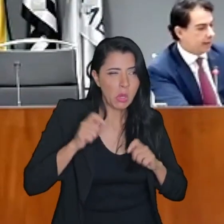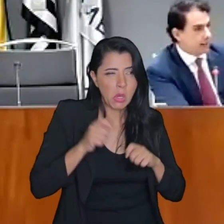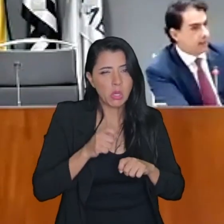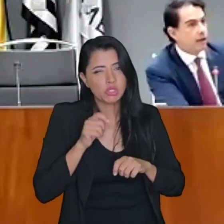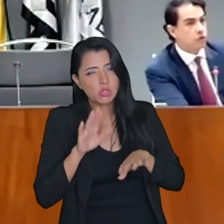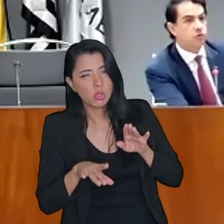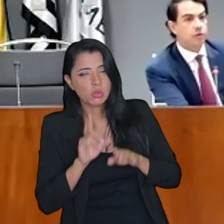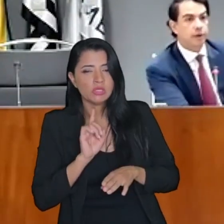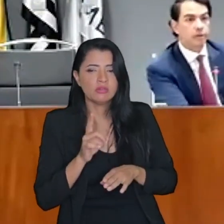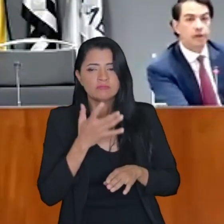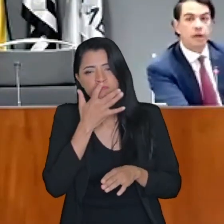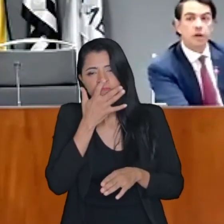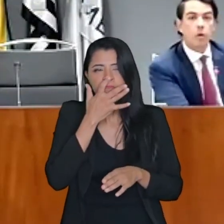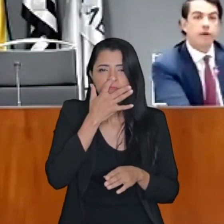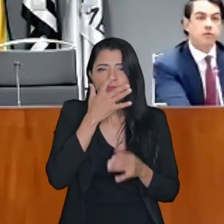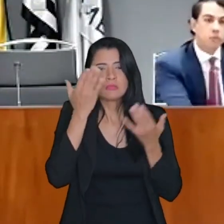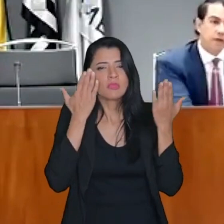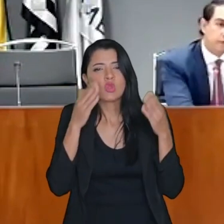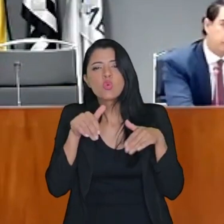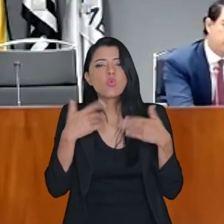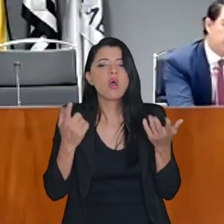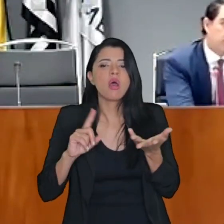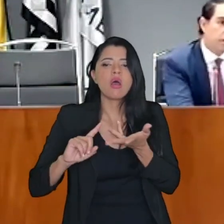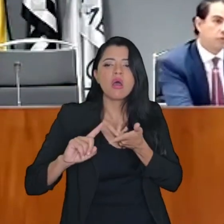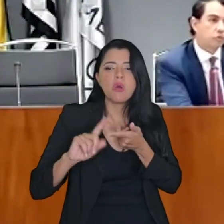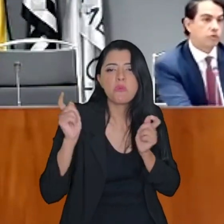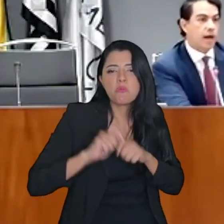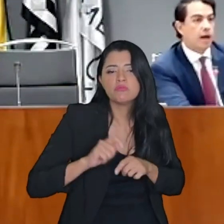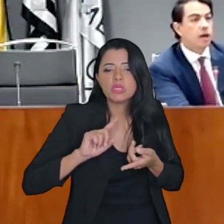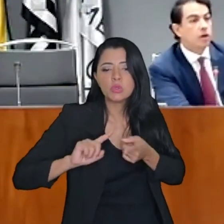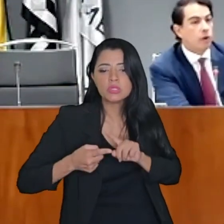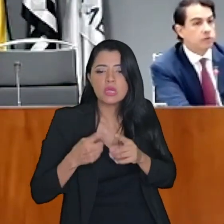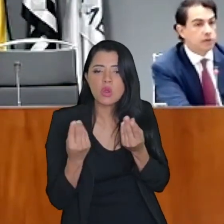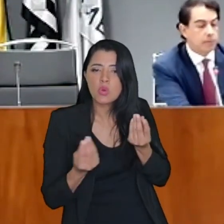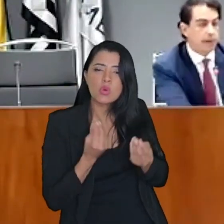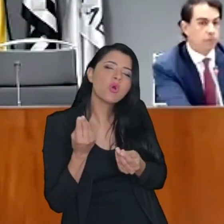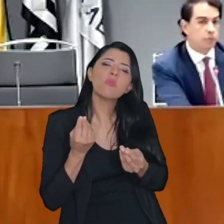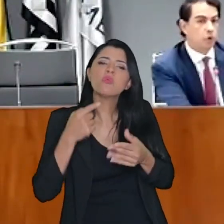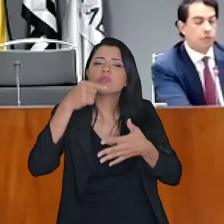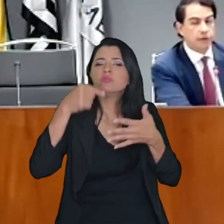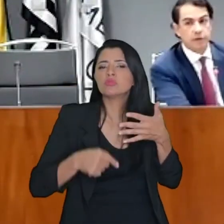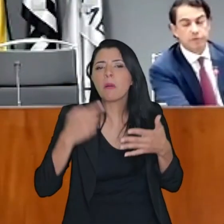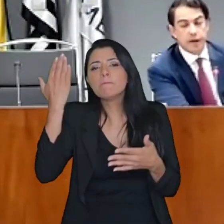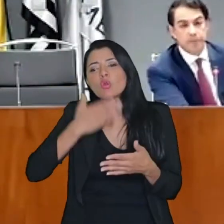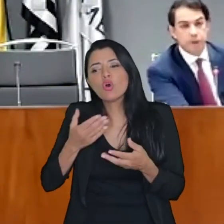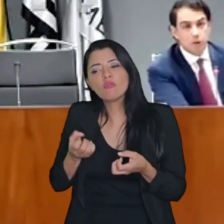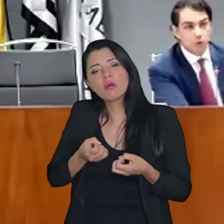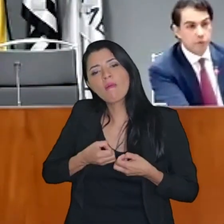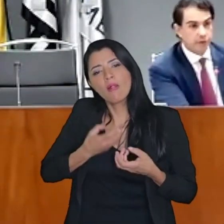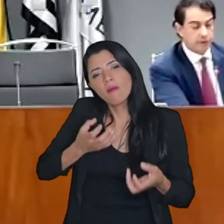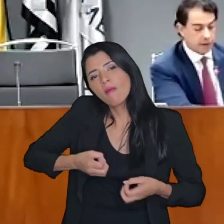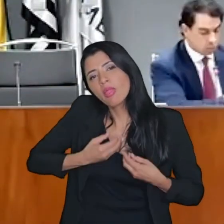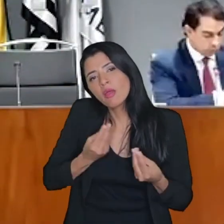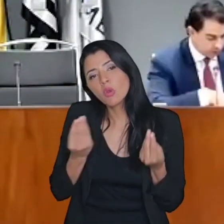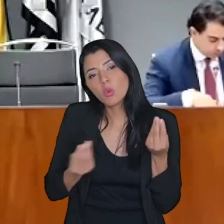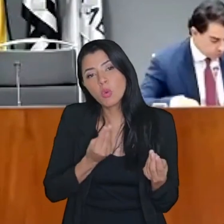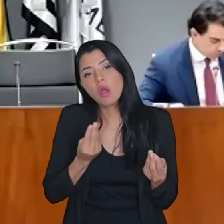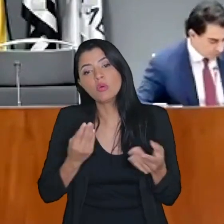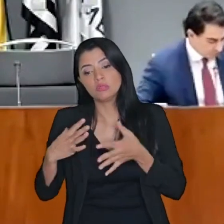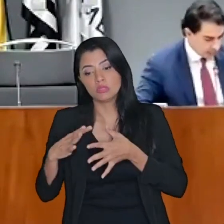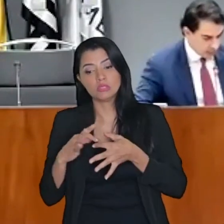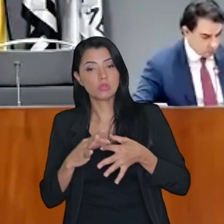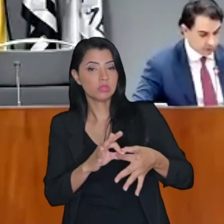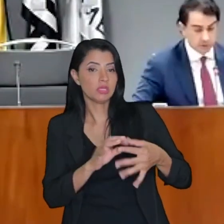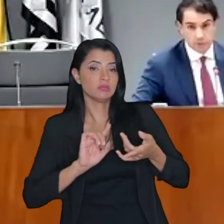possa aquilatar justamente quais os benefícios que ele vai negociar, quais os elementos de prova que ele vai ofertar no